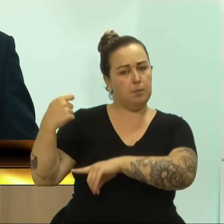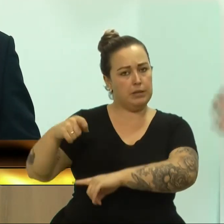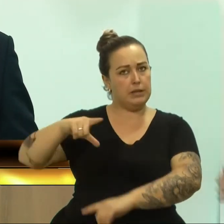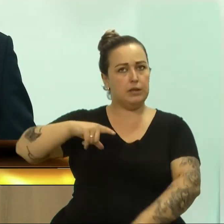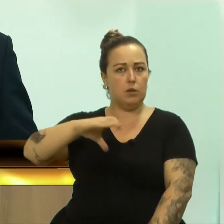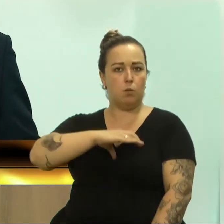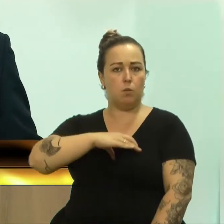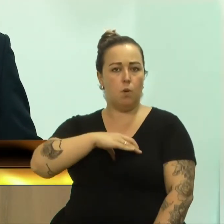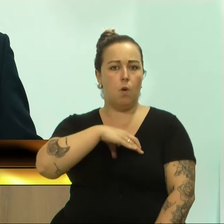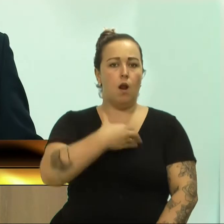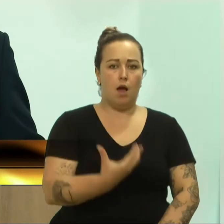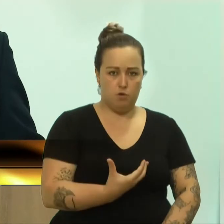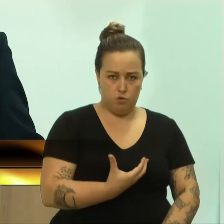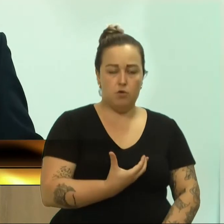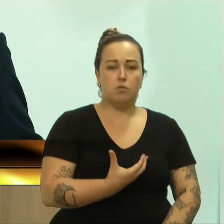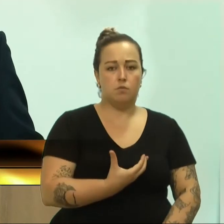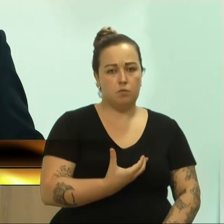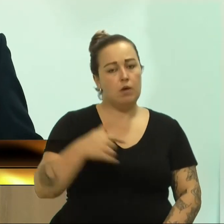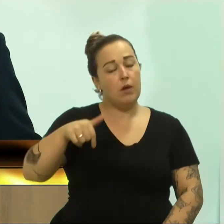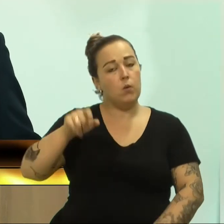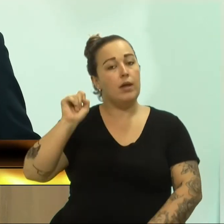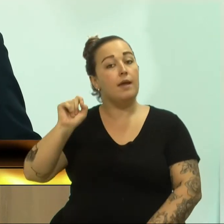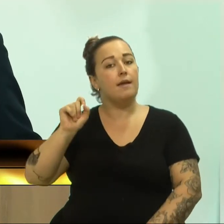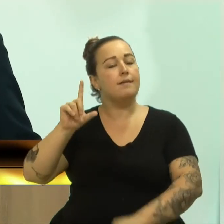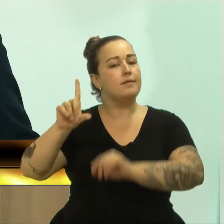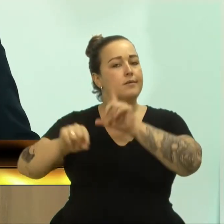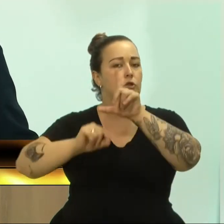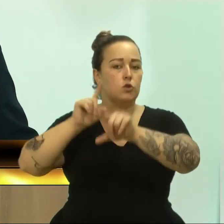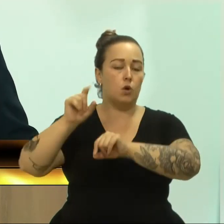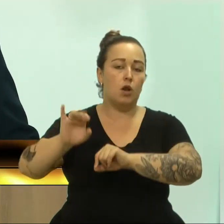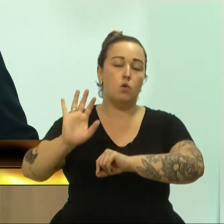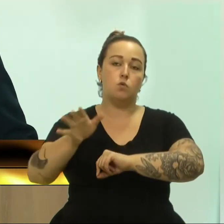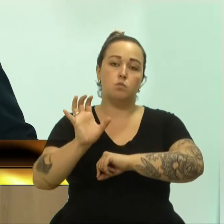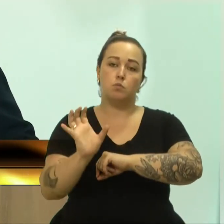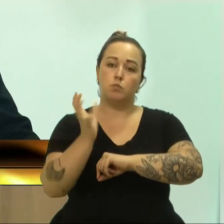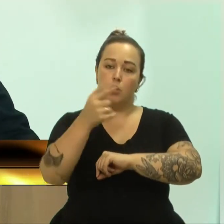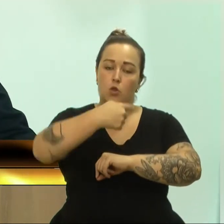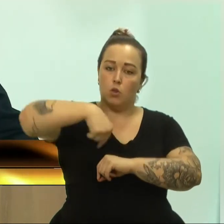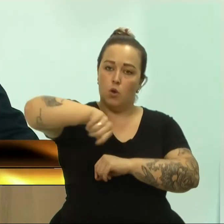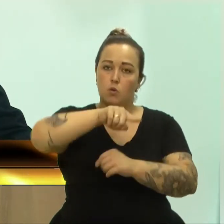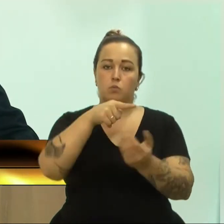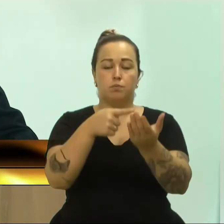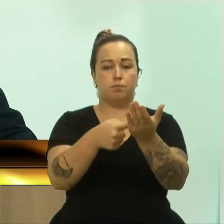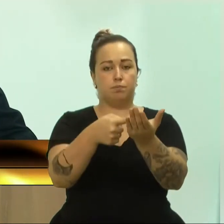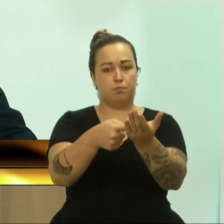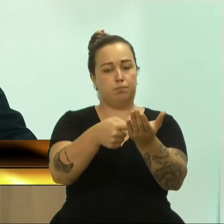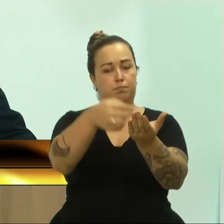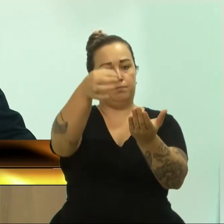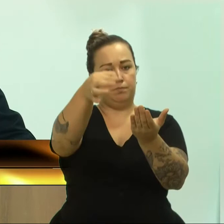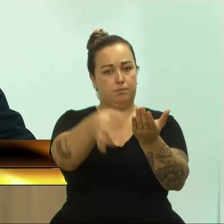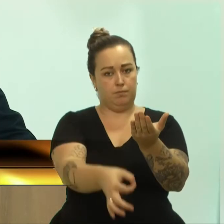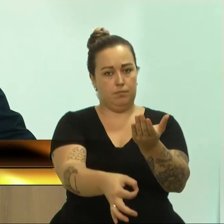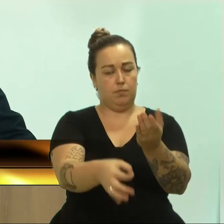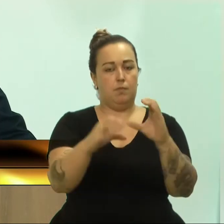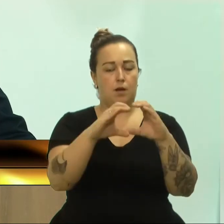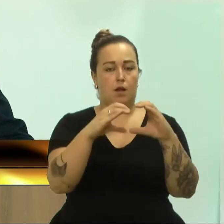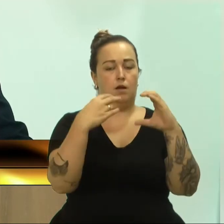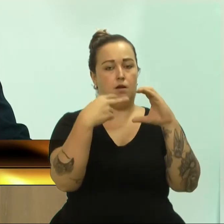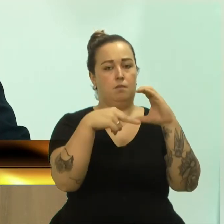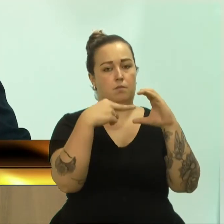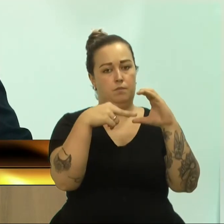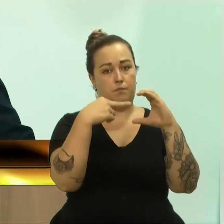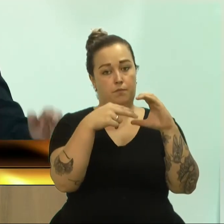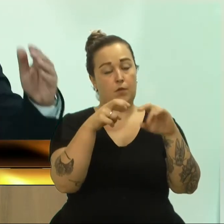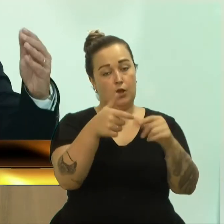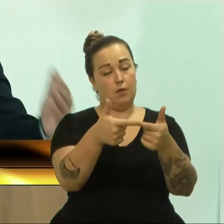das suas decisões. E essas decisões foram tomadas e nós estamos cumprindo com essas decisões tomadas pela Câmara de Vereadores. Então, mais